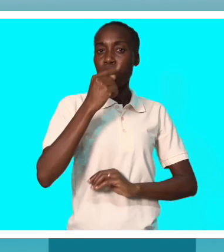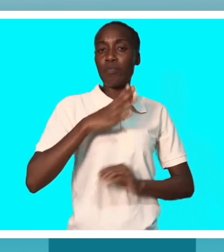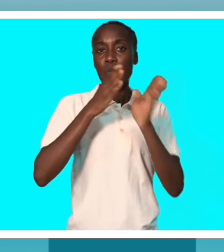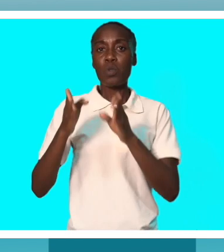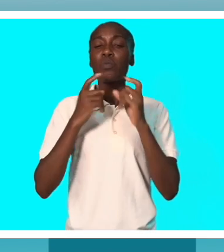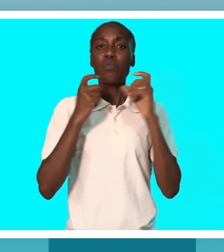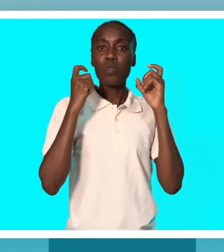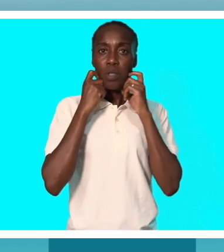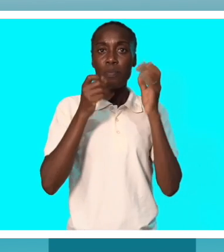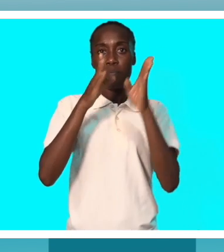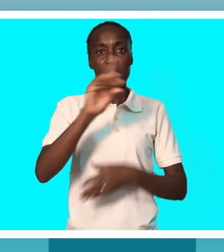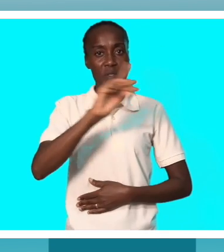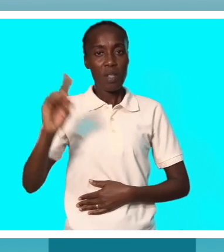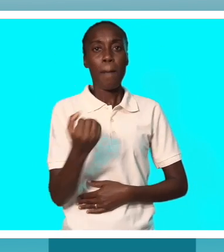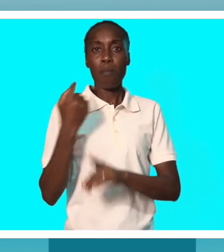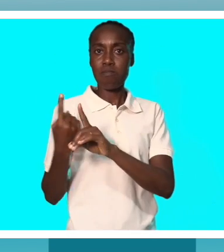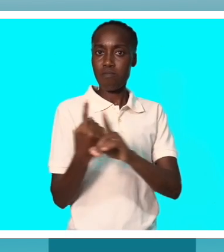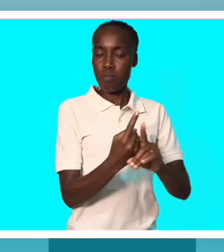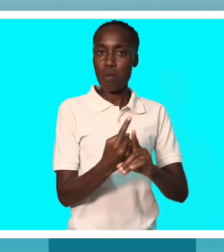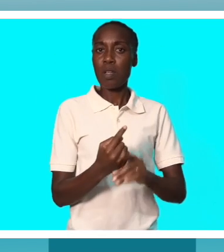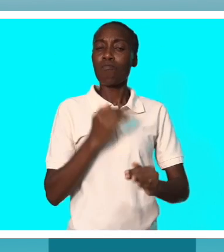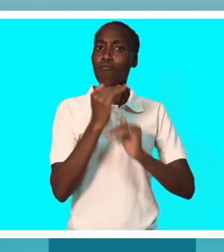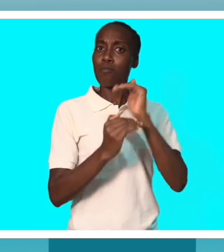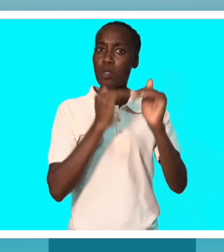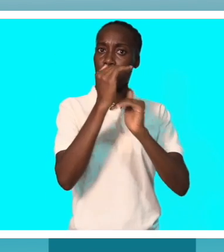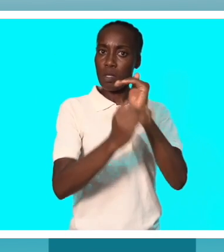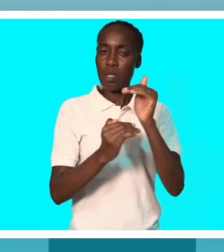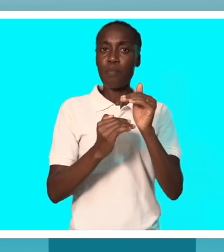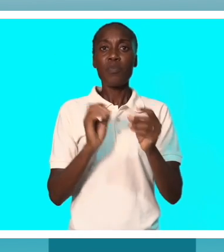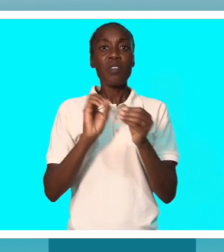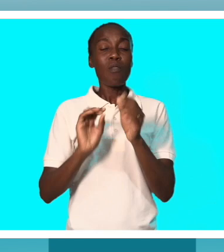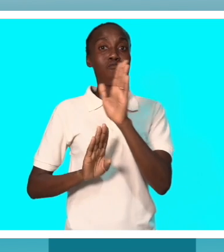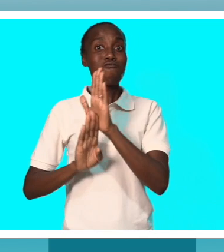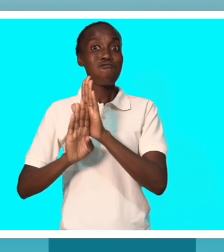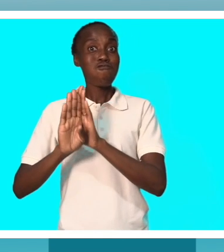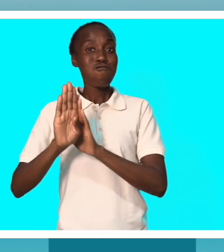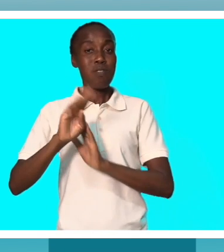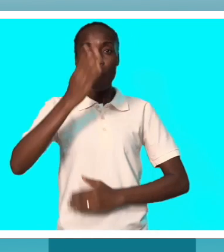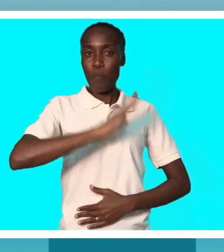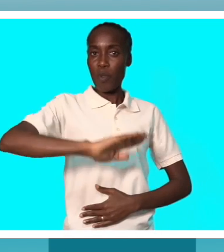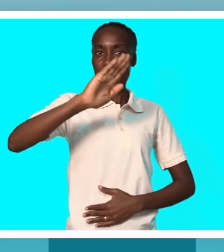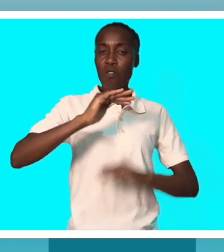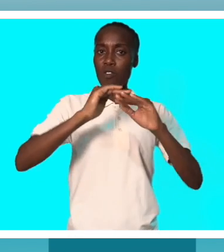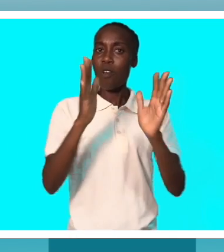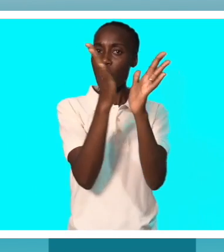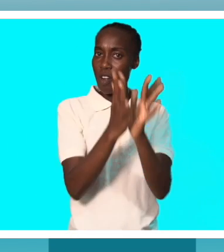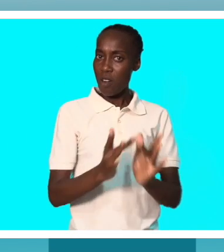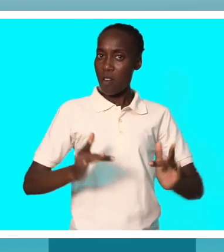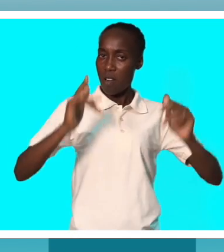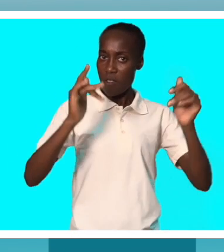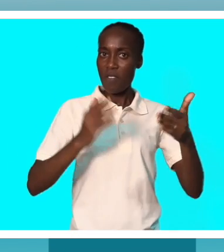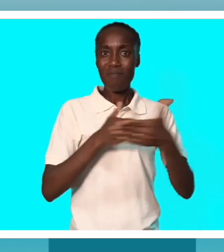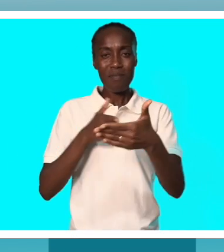com deficiência, participam, contribuem amplamente no desenvolvimento e no progresso nacional, onde estão livres de barreiras